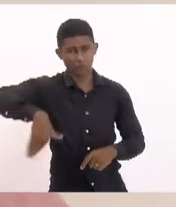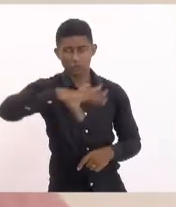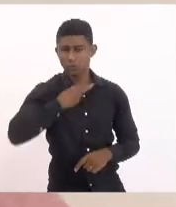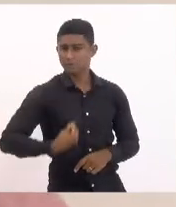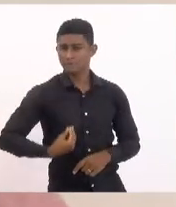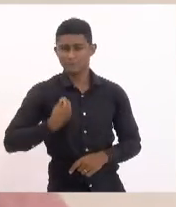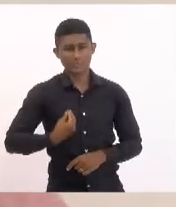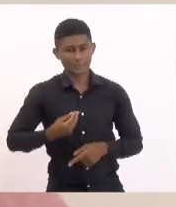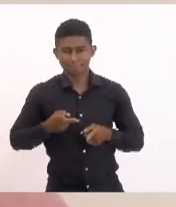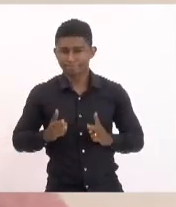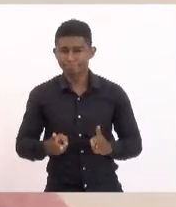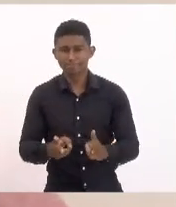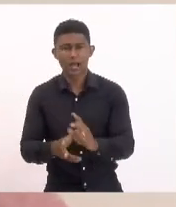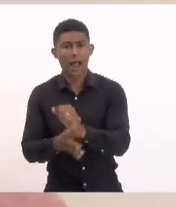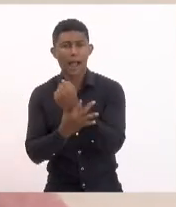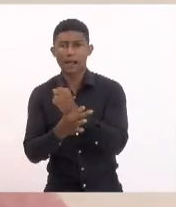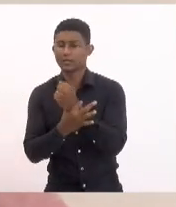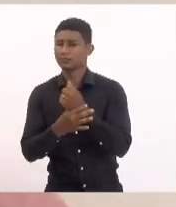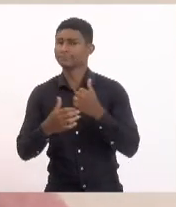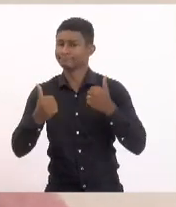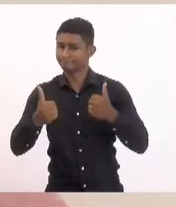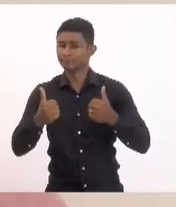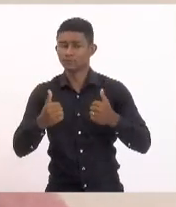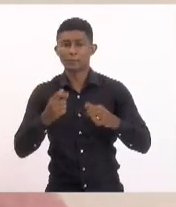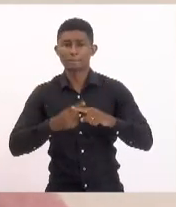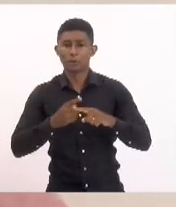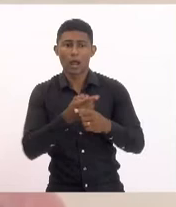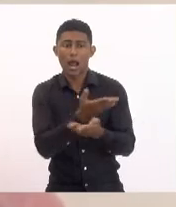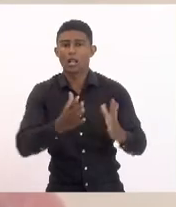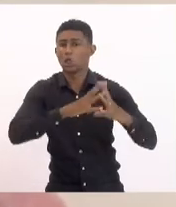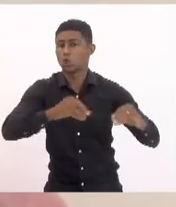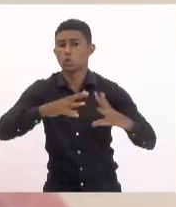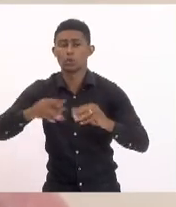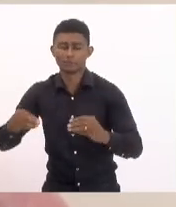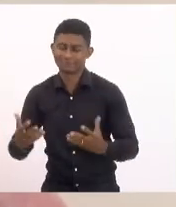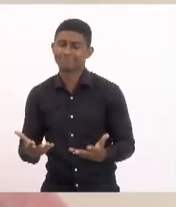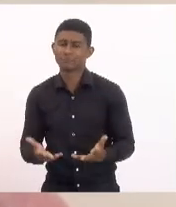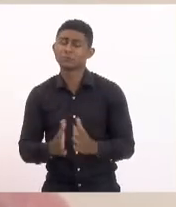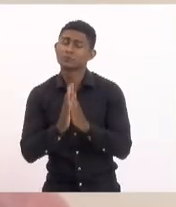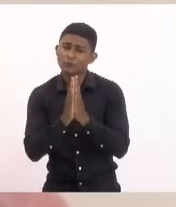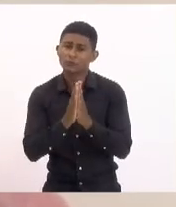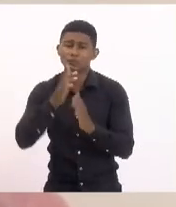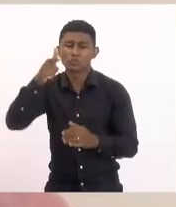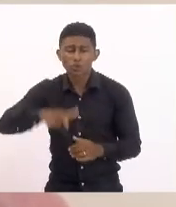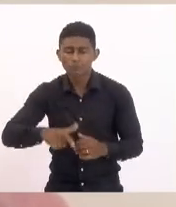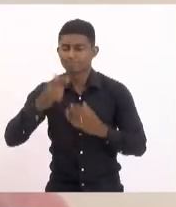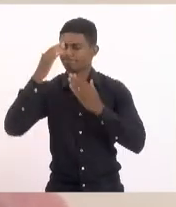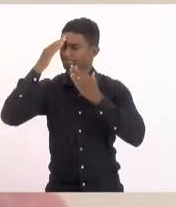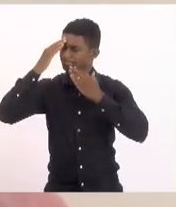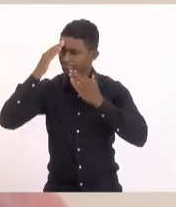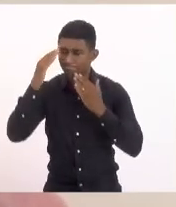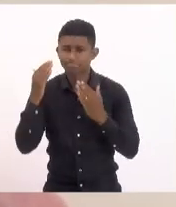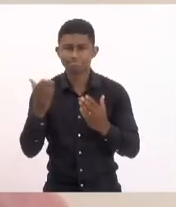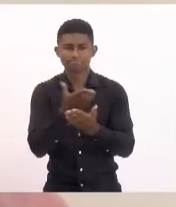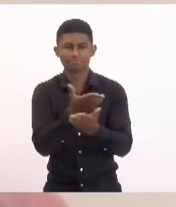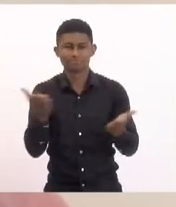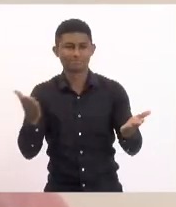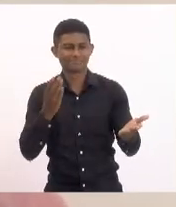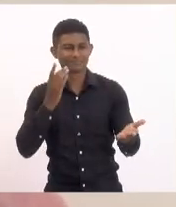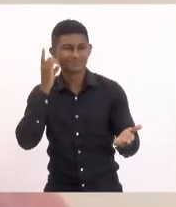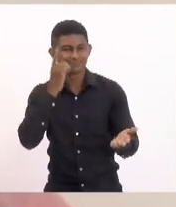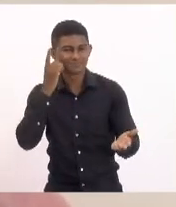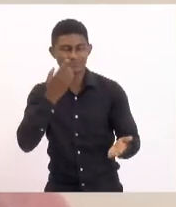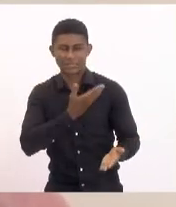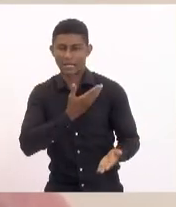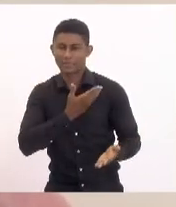cidadãos e cidadãs que se encontram desaparecidos no nosso Estado. Então, quero mais uma vez agradecer aos nossos pares, dada a relevância,